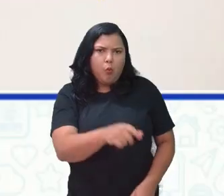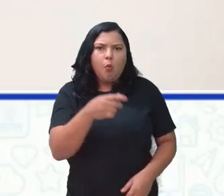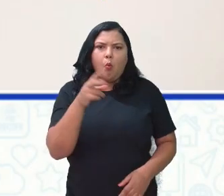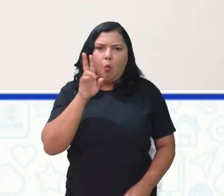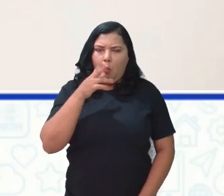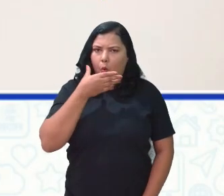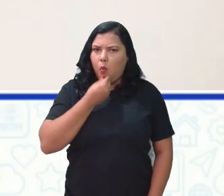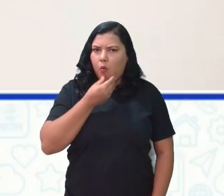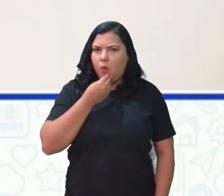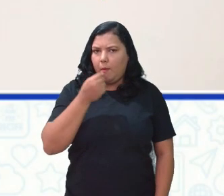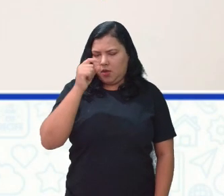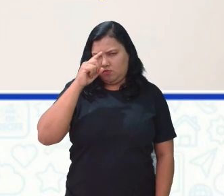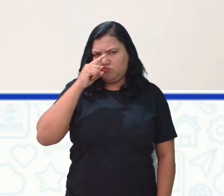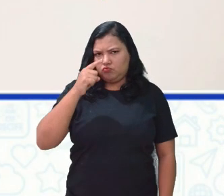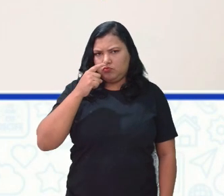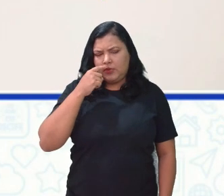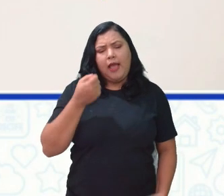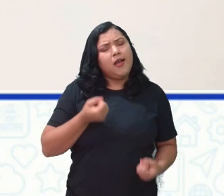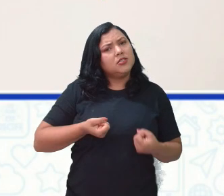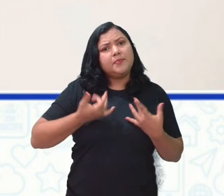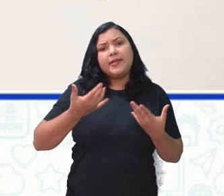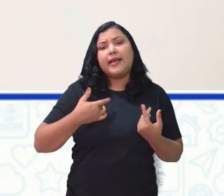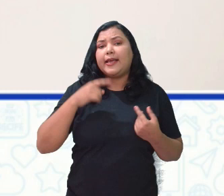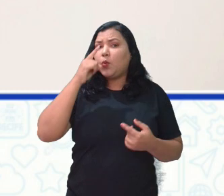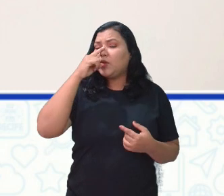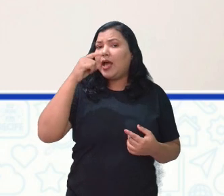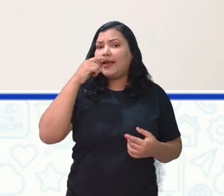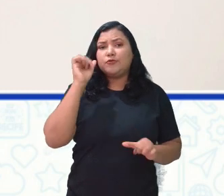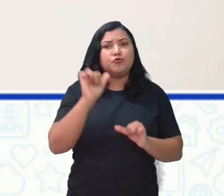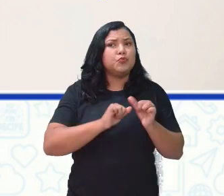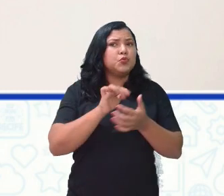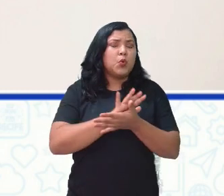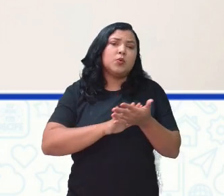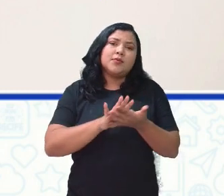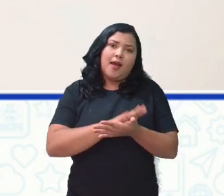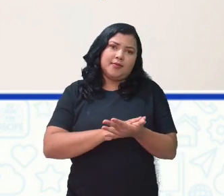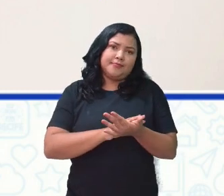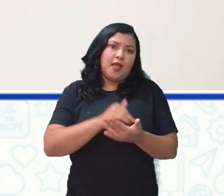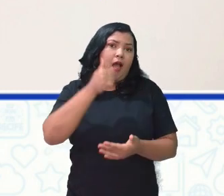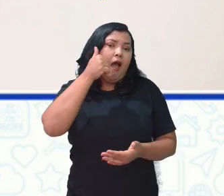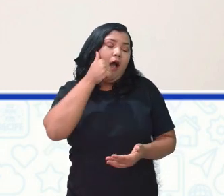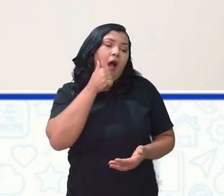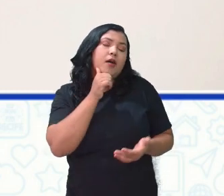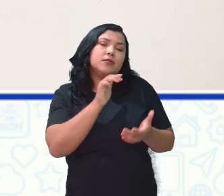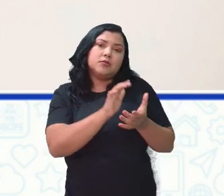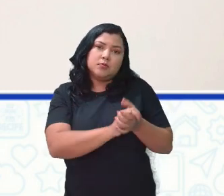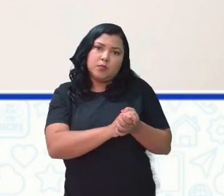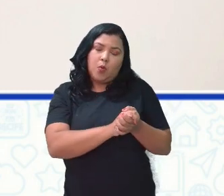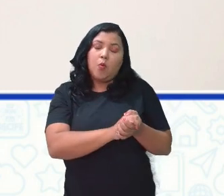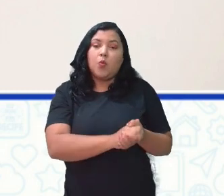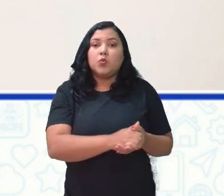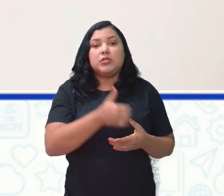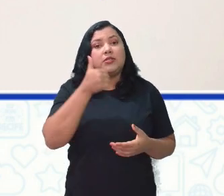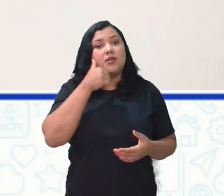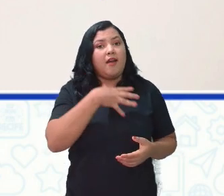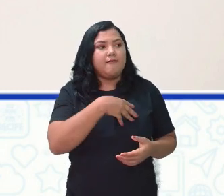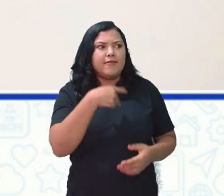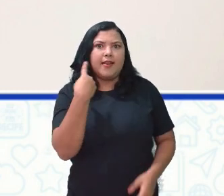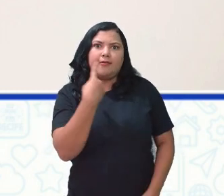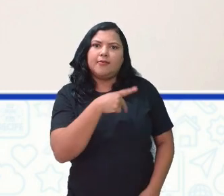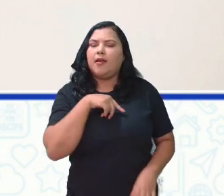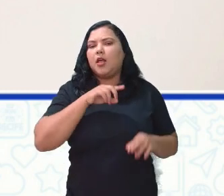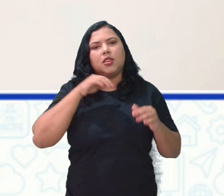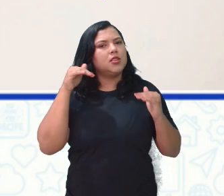que o nariz não mudou. Isso é o que ele argumenta. Sua esposa e filha discordam. Não foi com um homem de